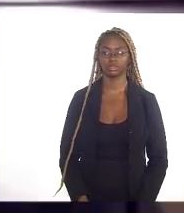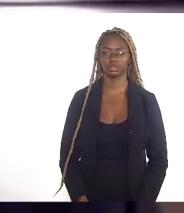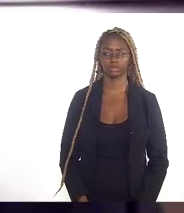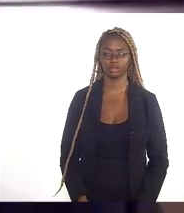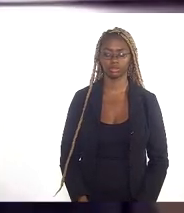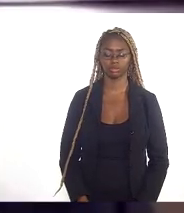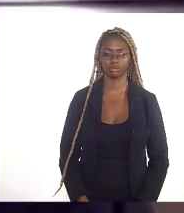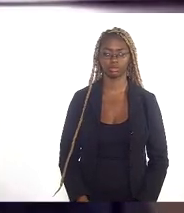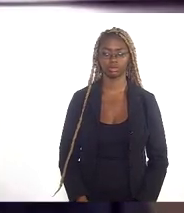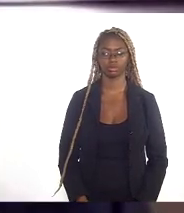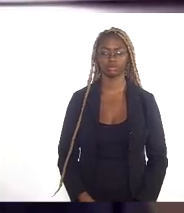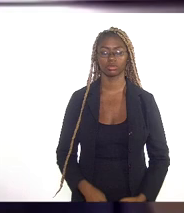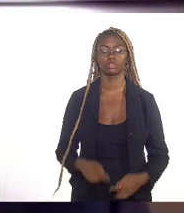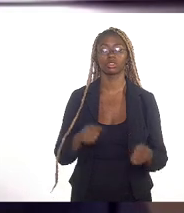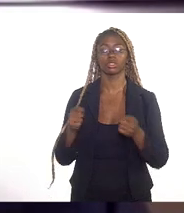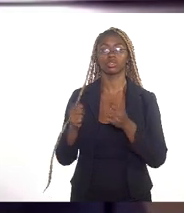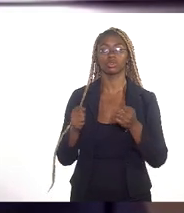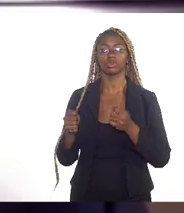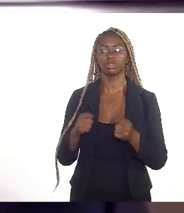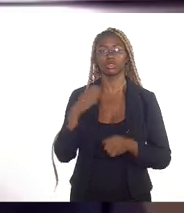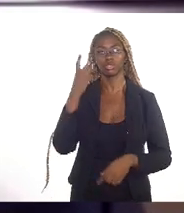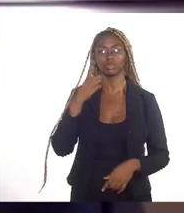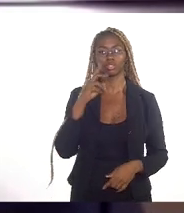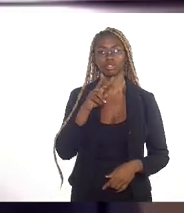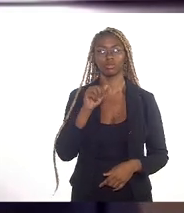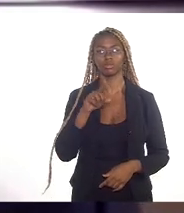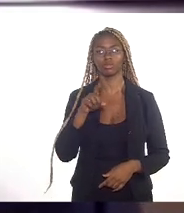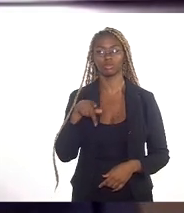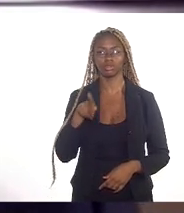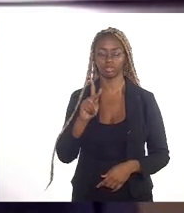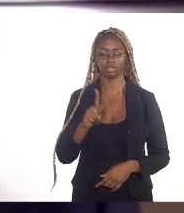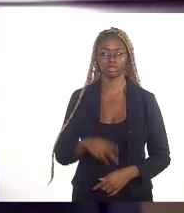Pela Comissão de Economia, deputado Valdeir Carneiro.